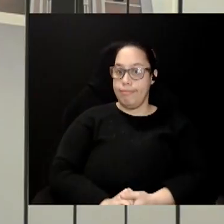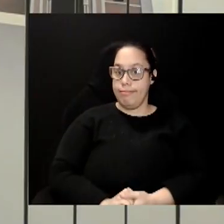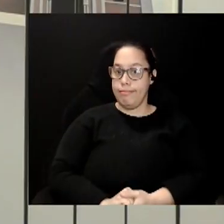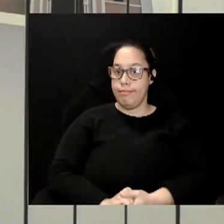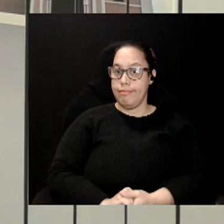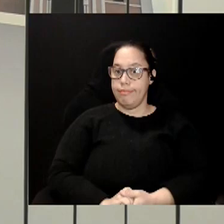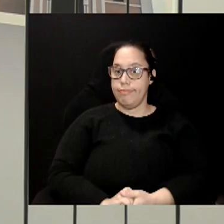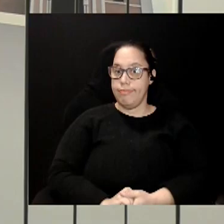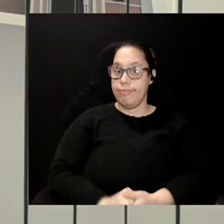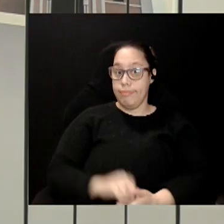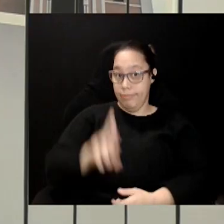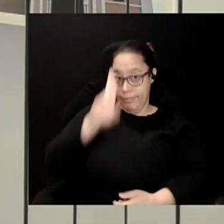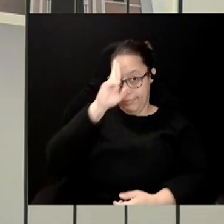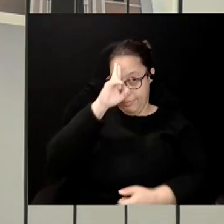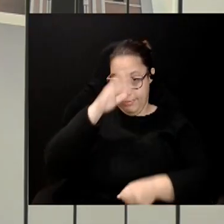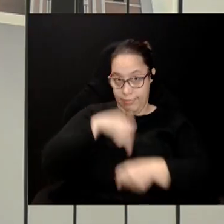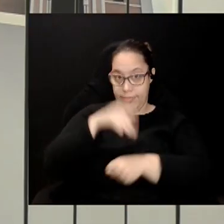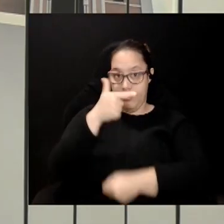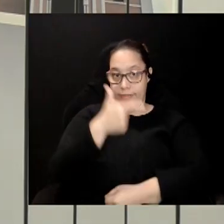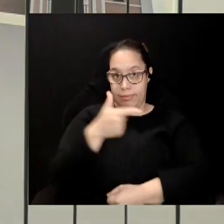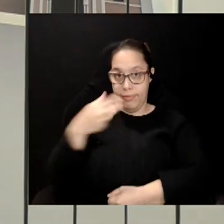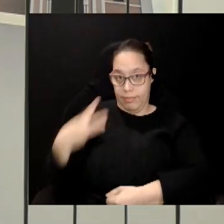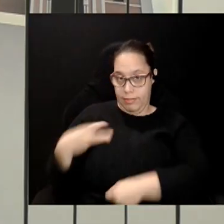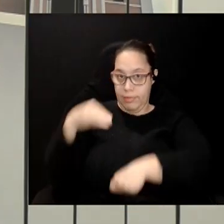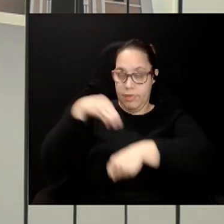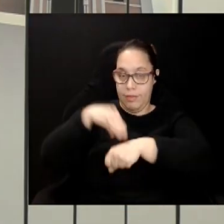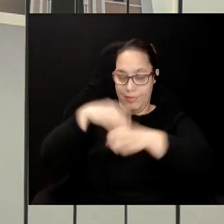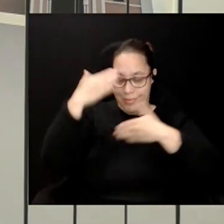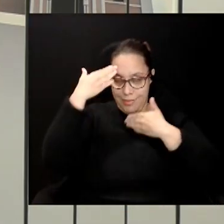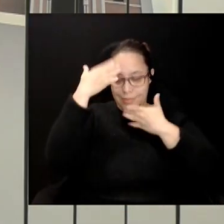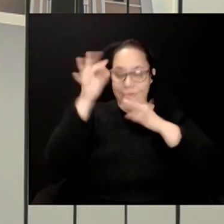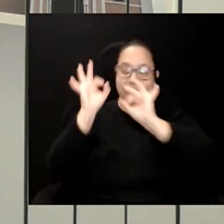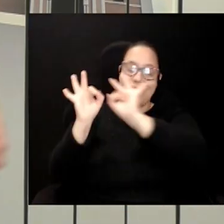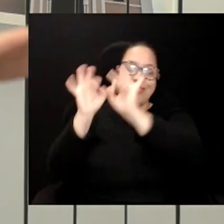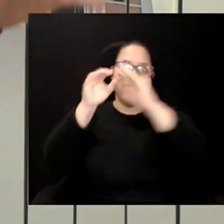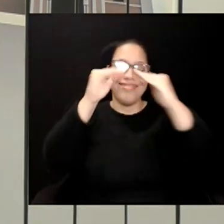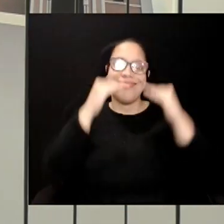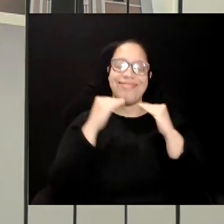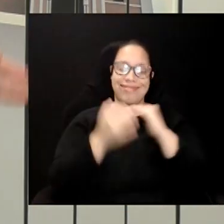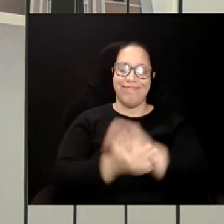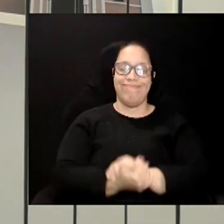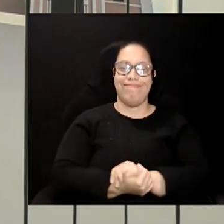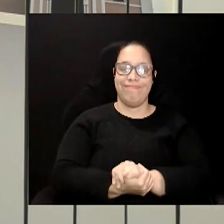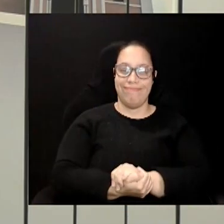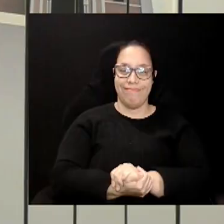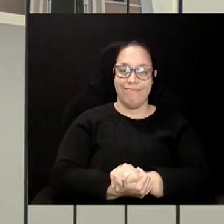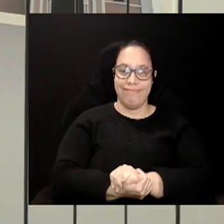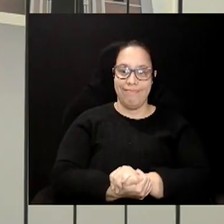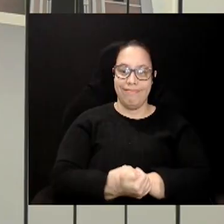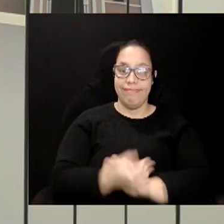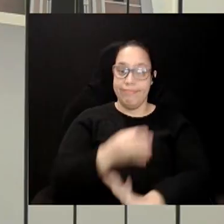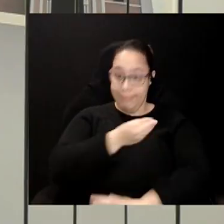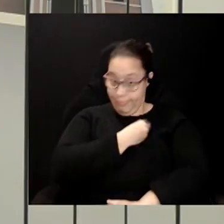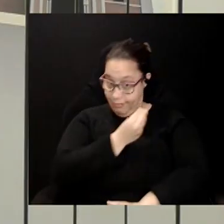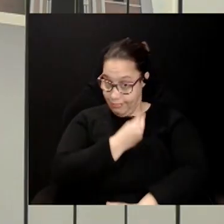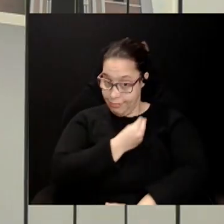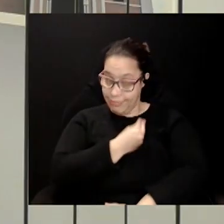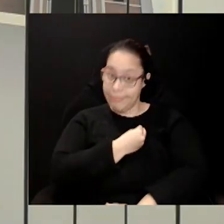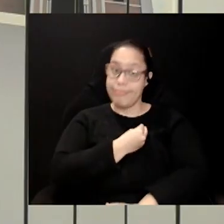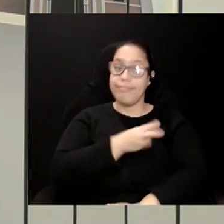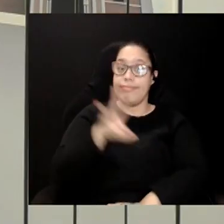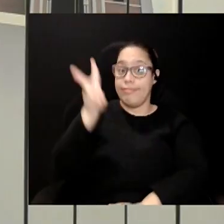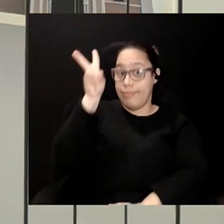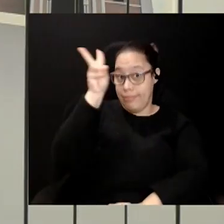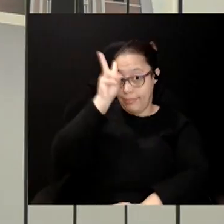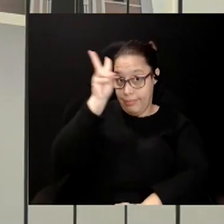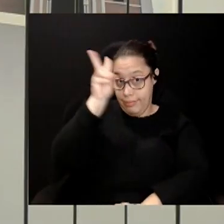12:00 mais 23 minutos. Muito obrigado pela sua companhia, pela sua audiência. Estamos ao vivo nesta segunda-feira.